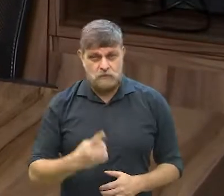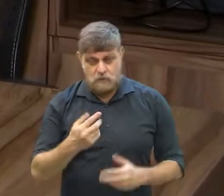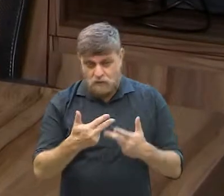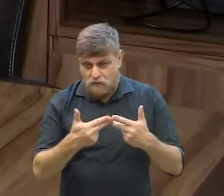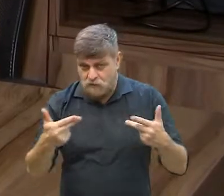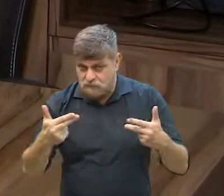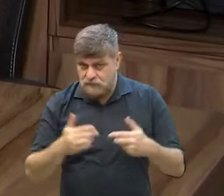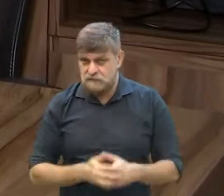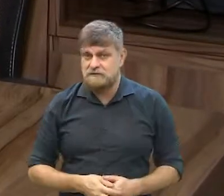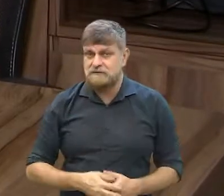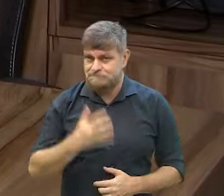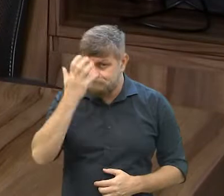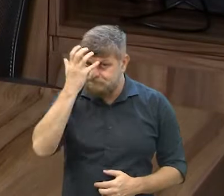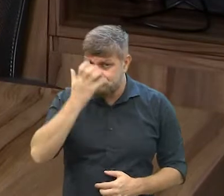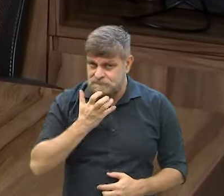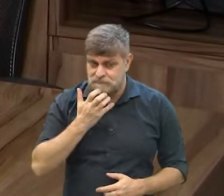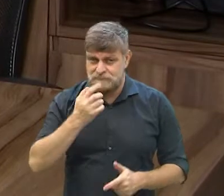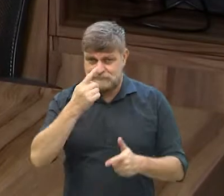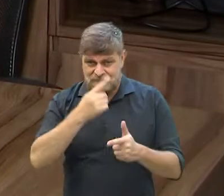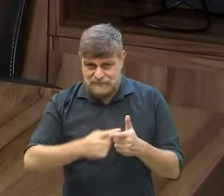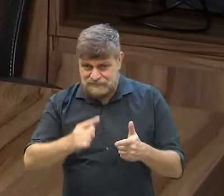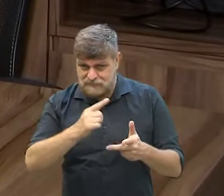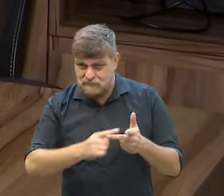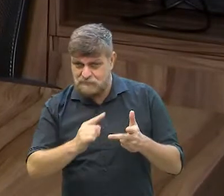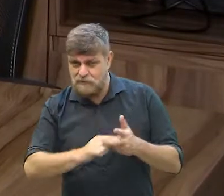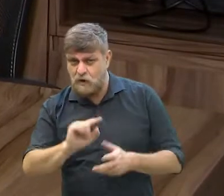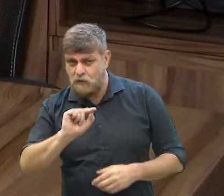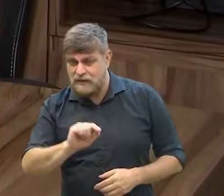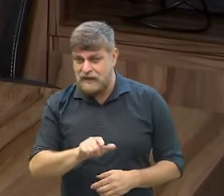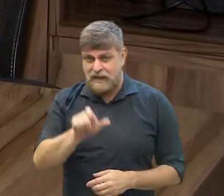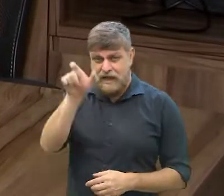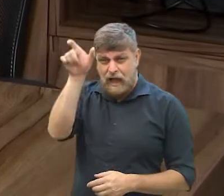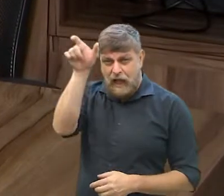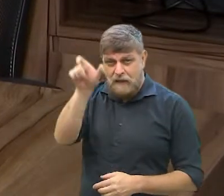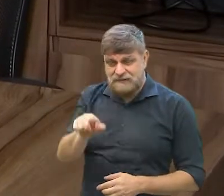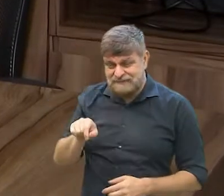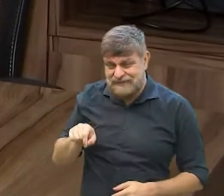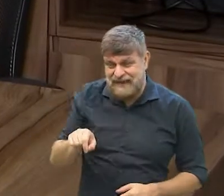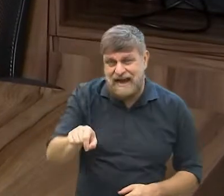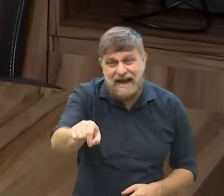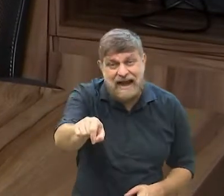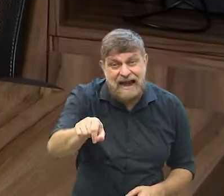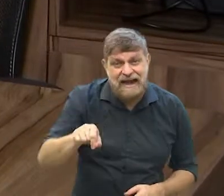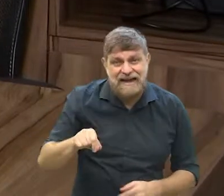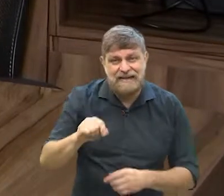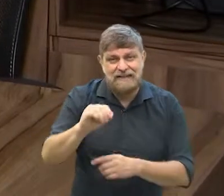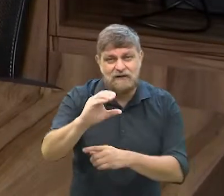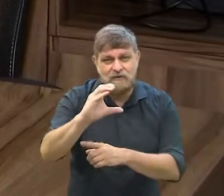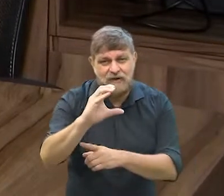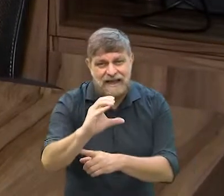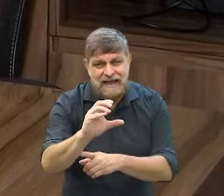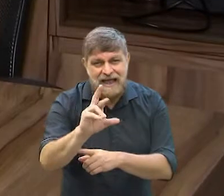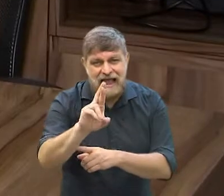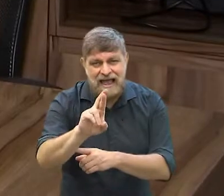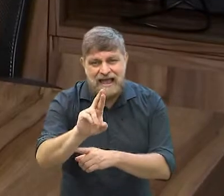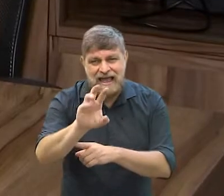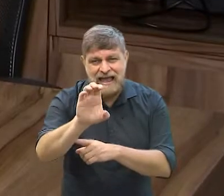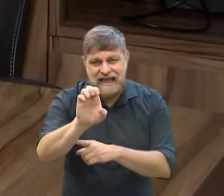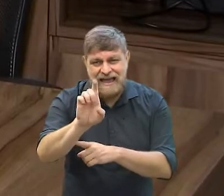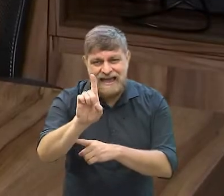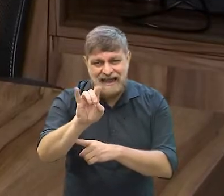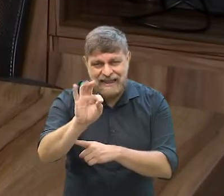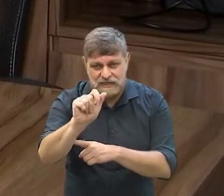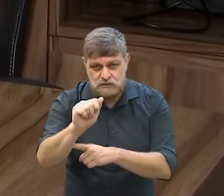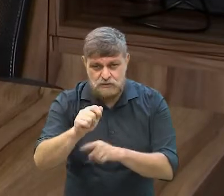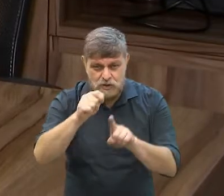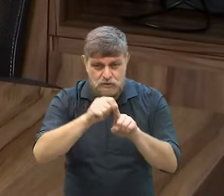muito crítica, né, nessas situações, né, Rubens, em a pessoa tendo o cartão de crédito, é não conseguir honrar o pagamento de toda